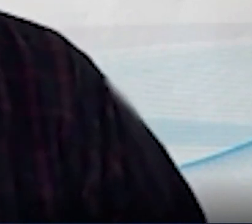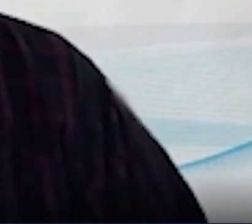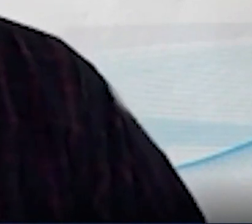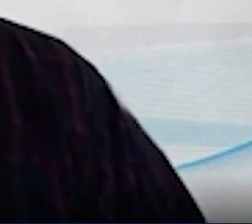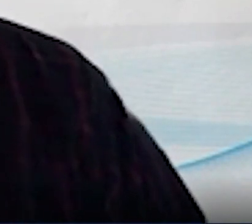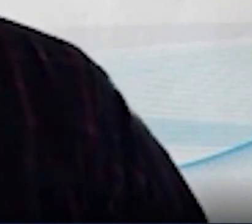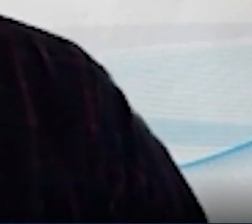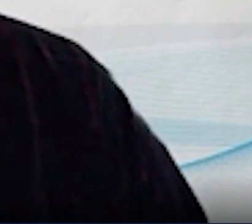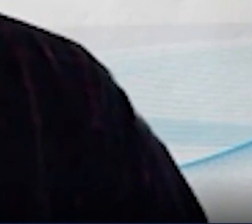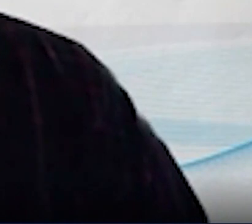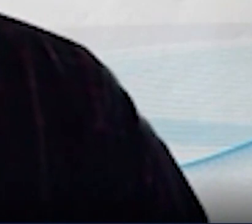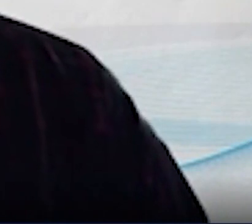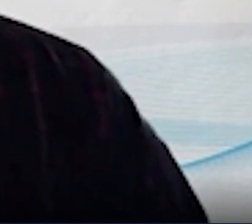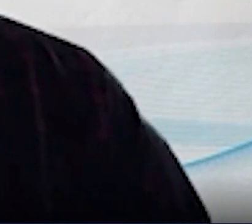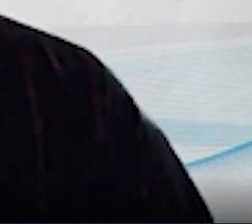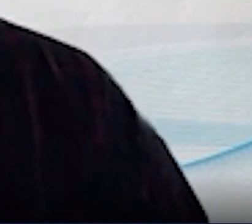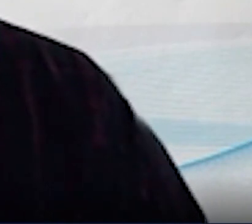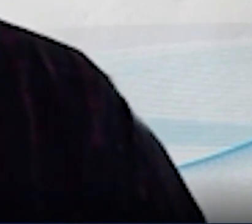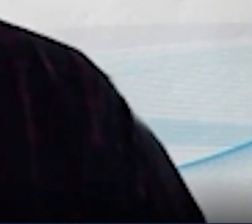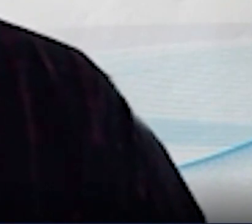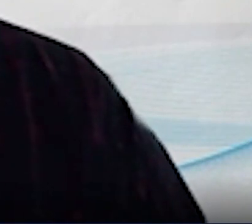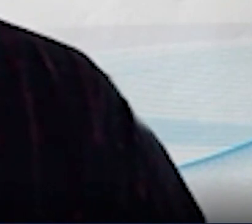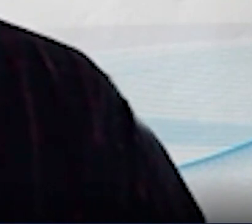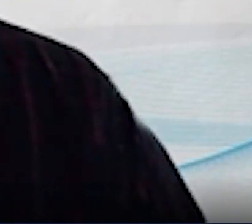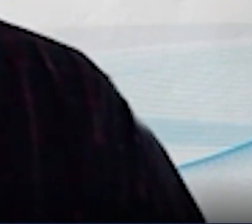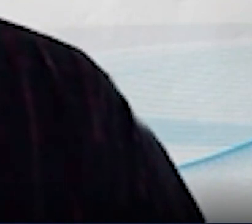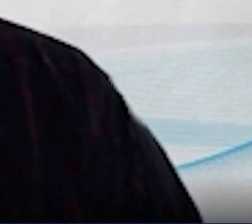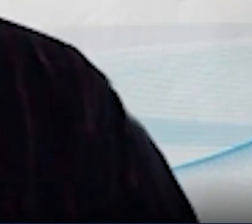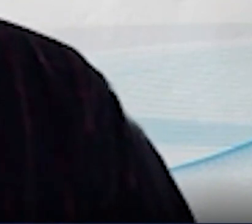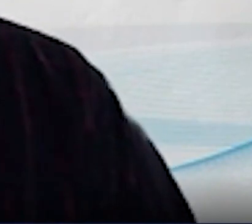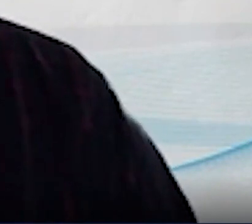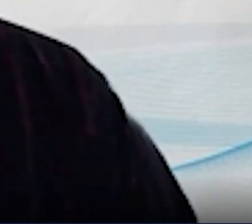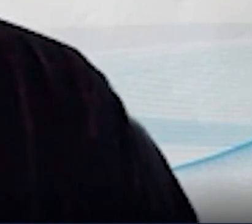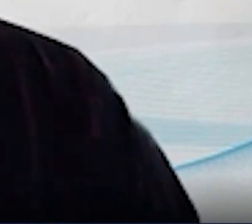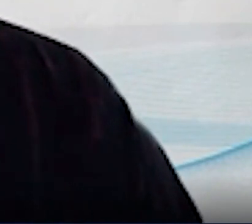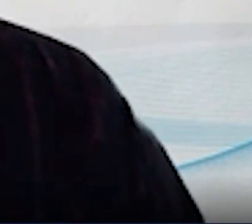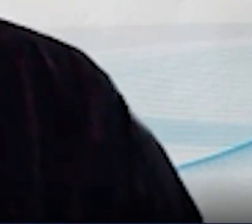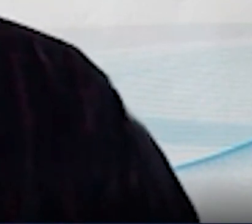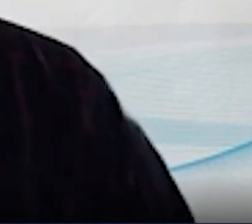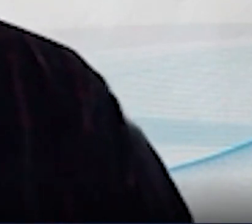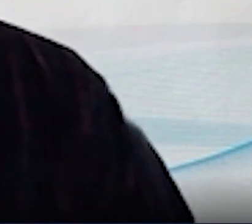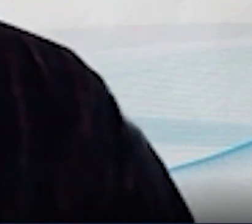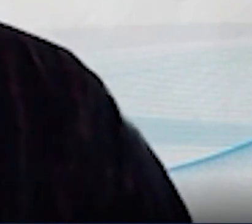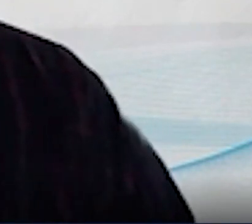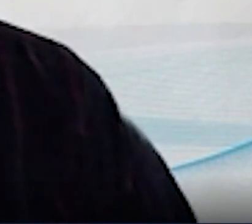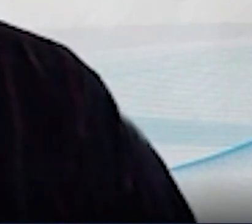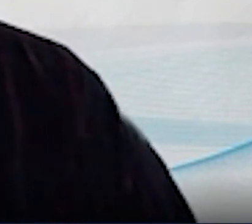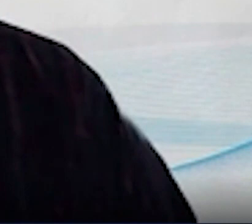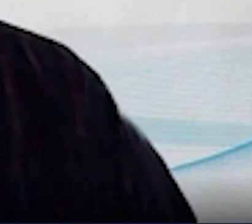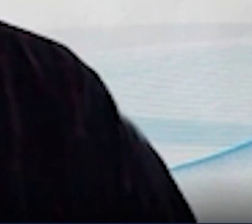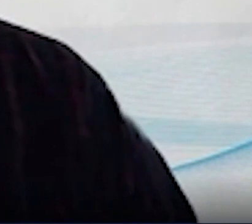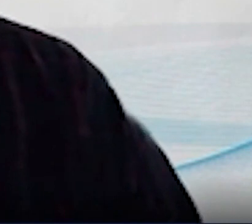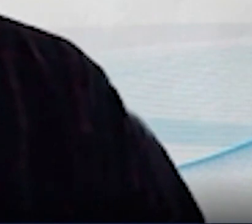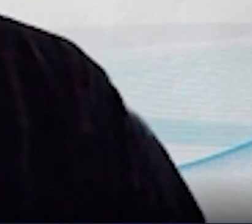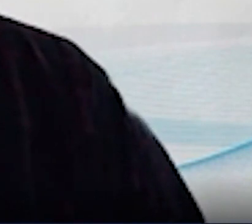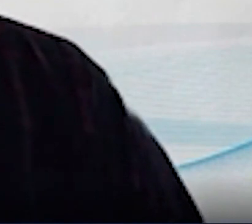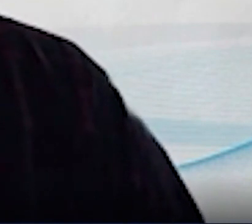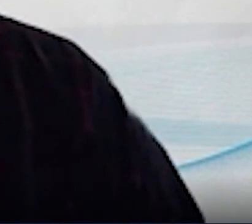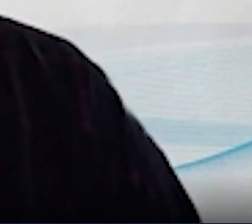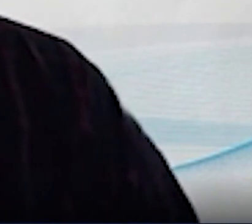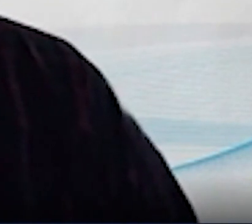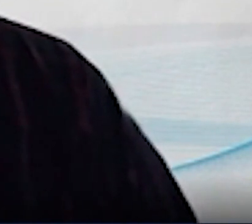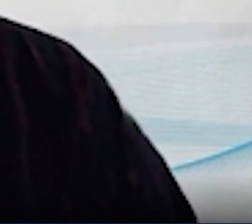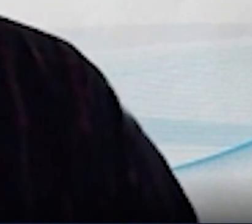as pessoas cegas. E é a mesma coisa que eu vou pedir para a Tiziana, desde já, Tiziana, e depois eu lhe apresento propriamente